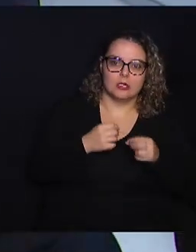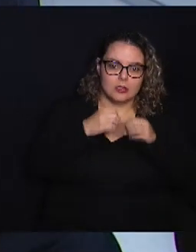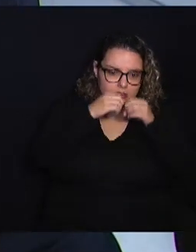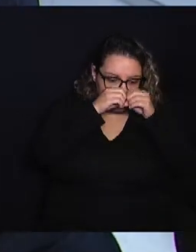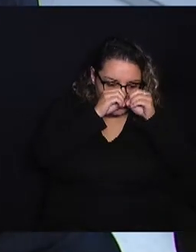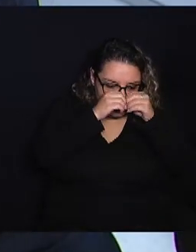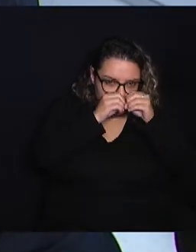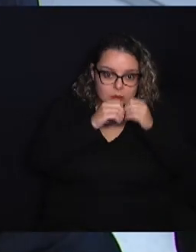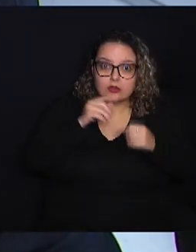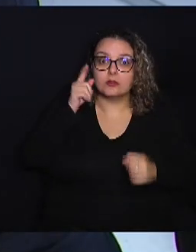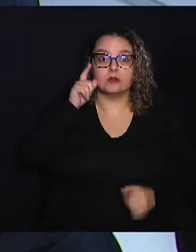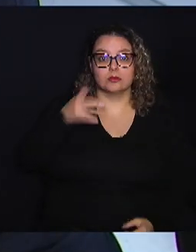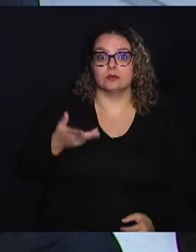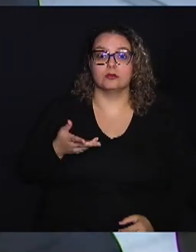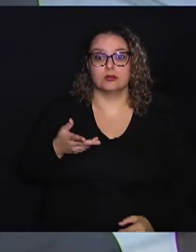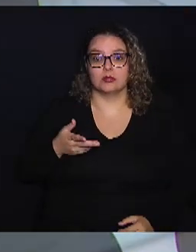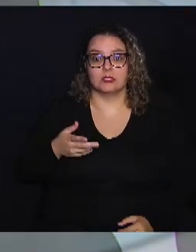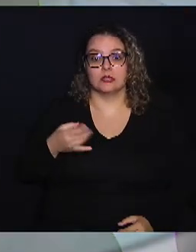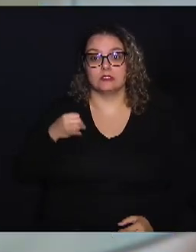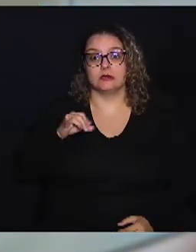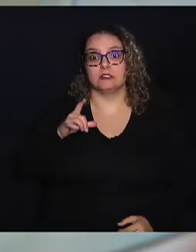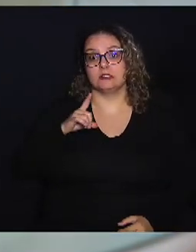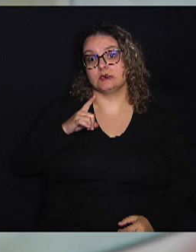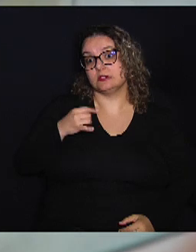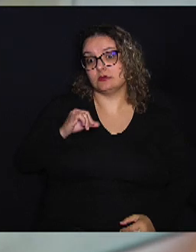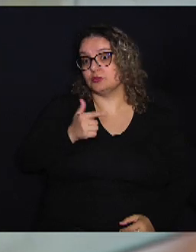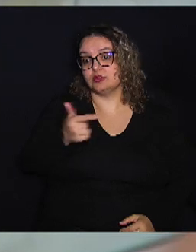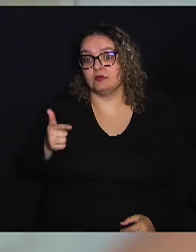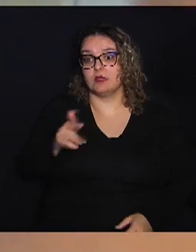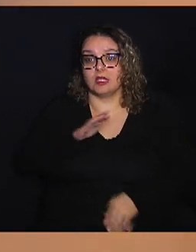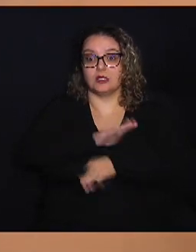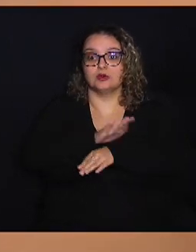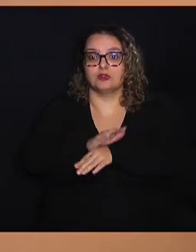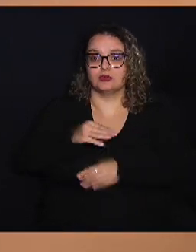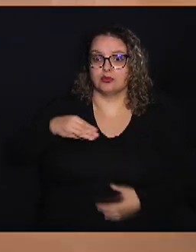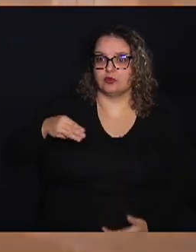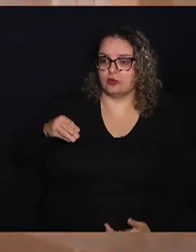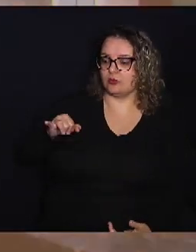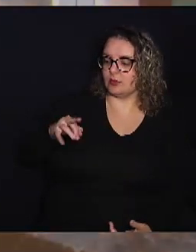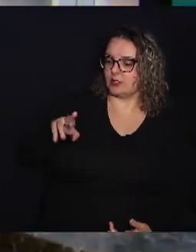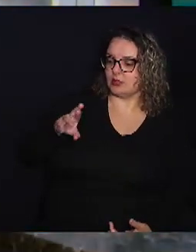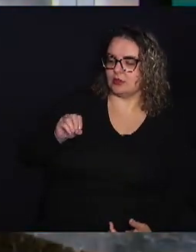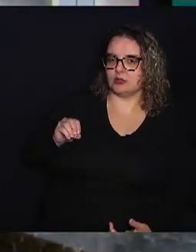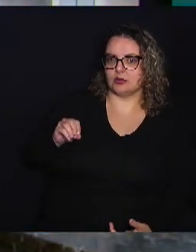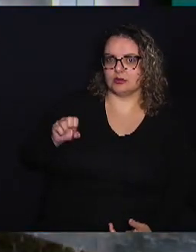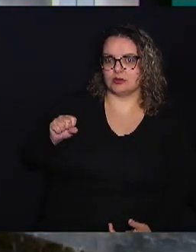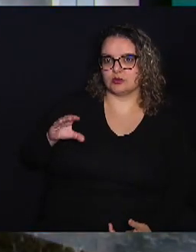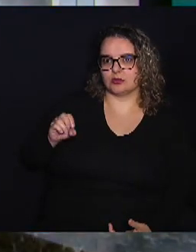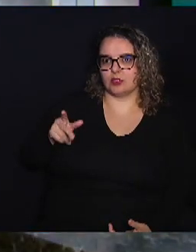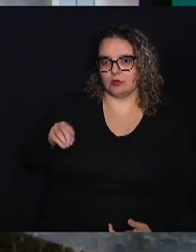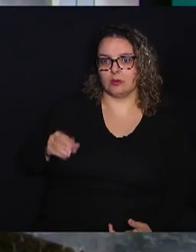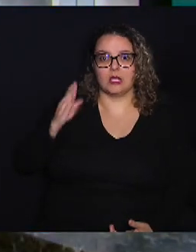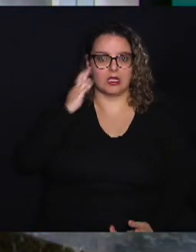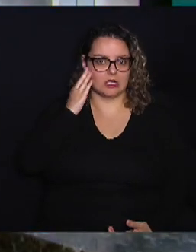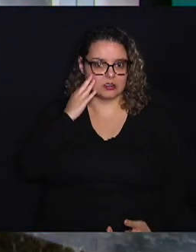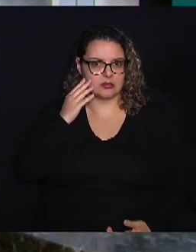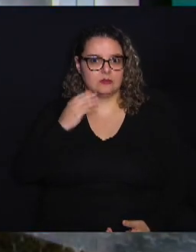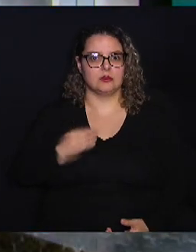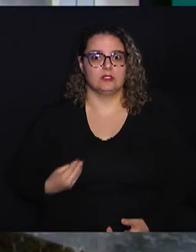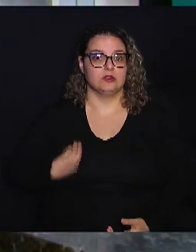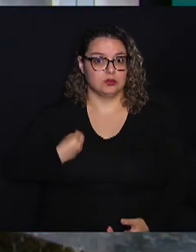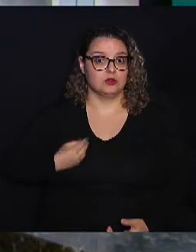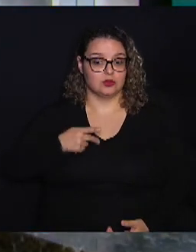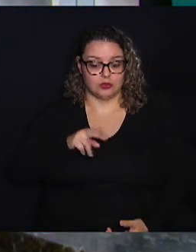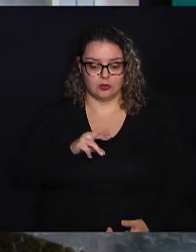nem consegue observar sem a ajuda do microscópio, né? E aí, sabendo da existência desse protozoário, a